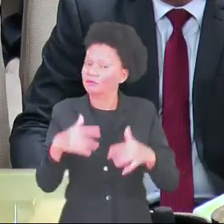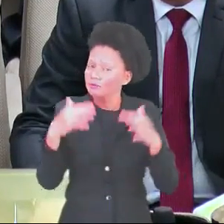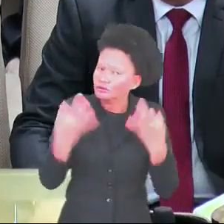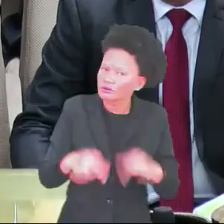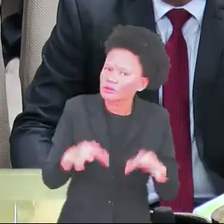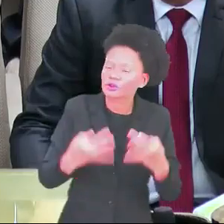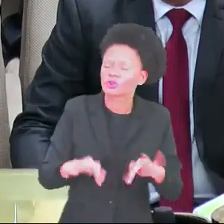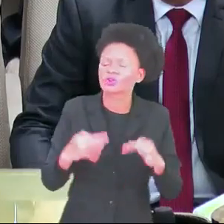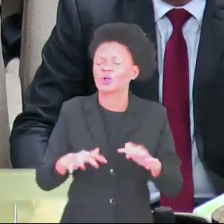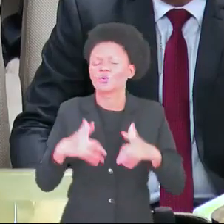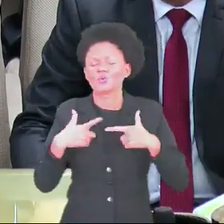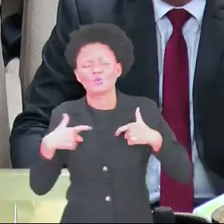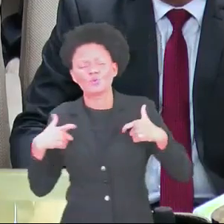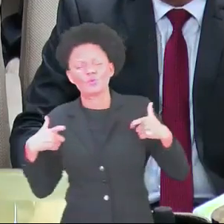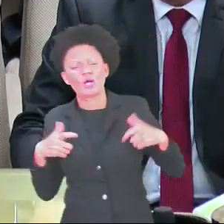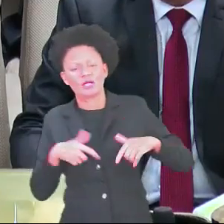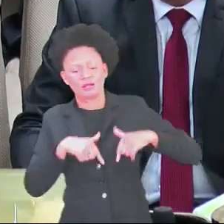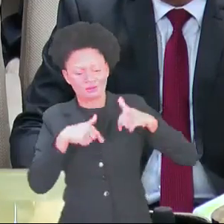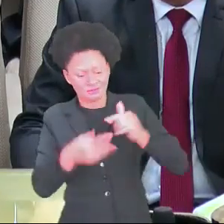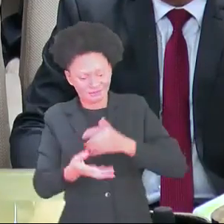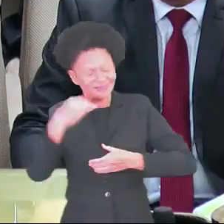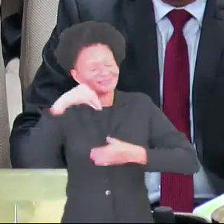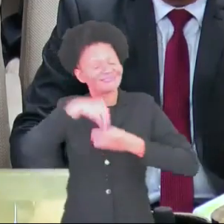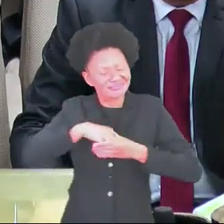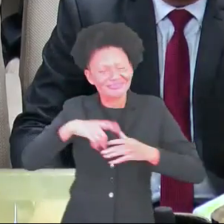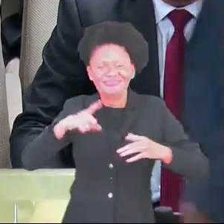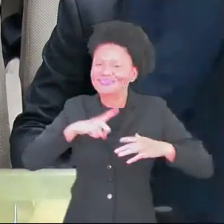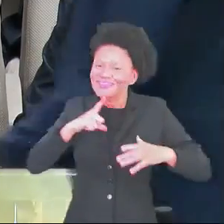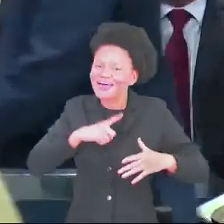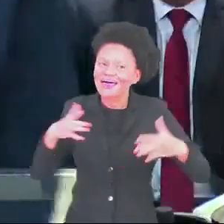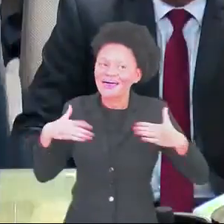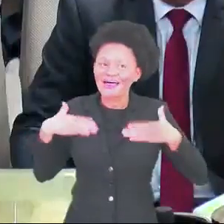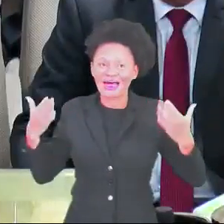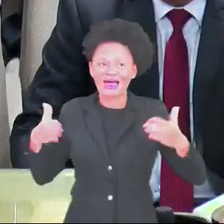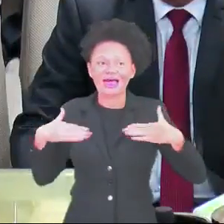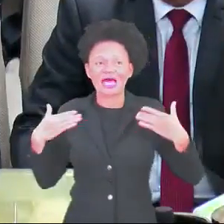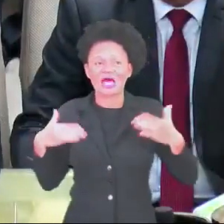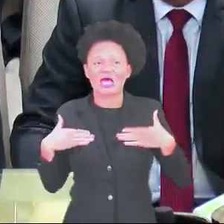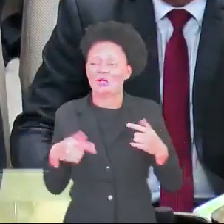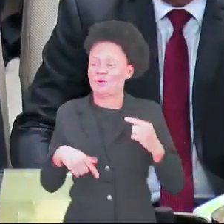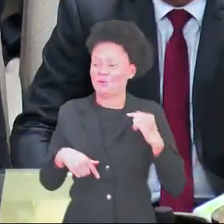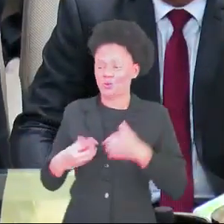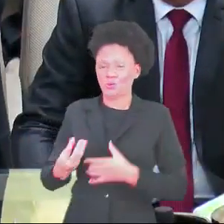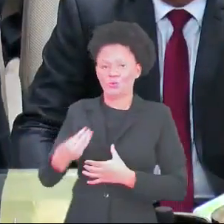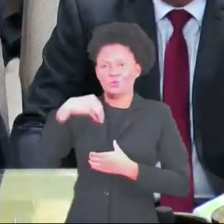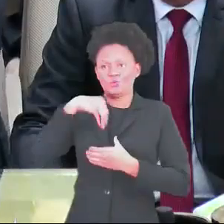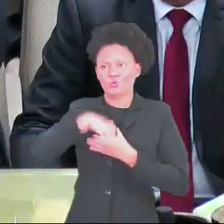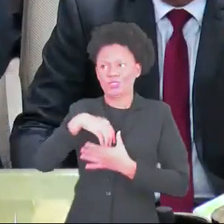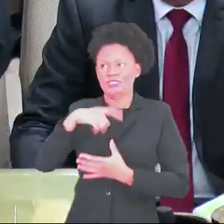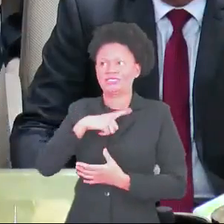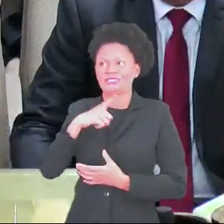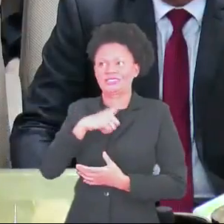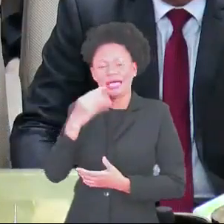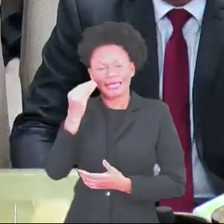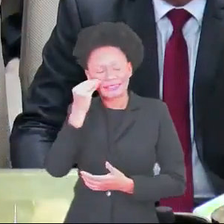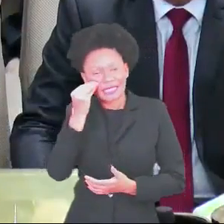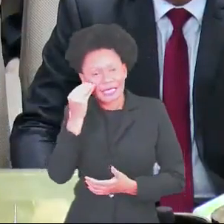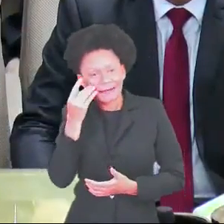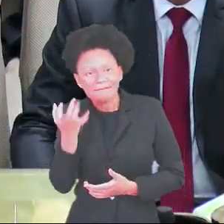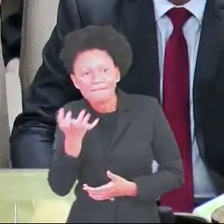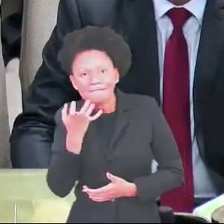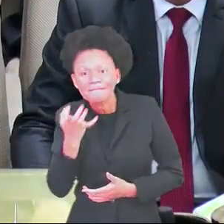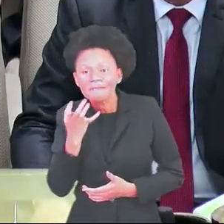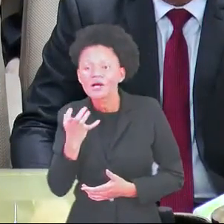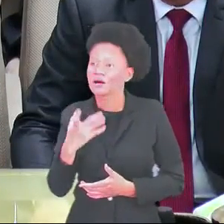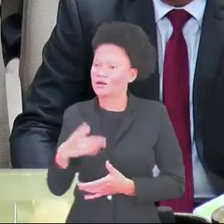suas tribulações e lutas ele tinha alegria, porque alegria não era uma questão do que ele estava tendo ou fazendo, mas era uma questão